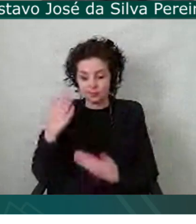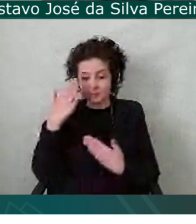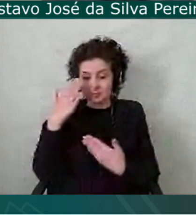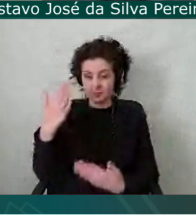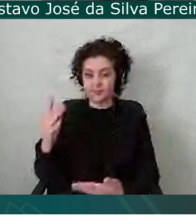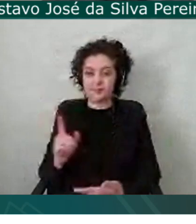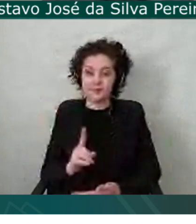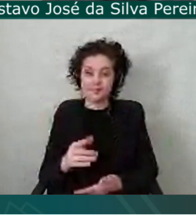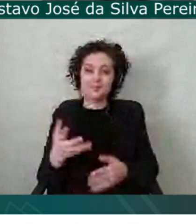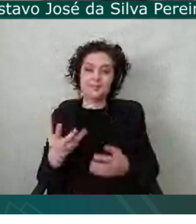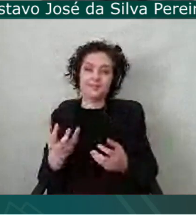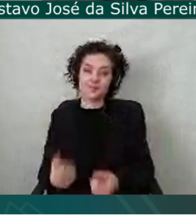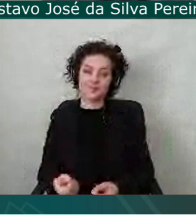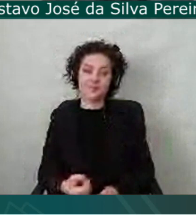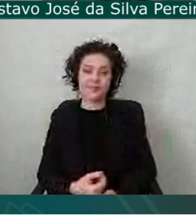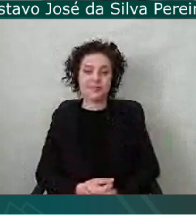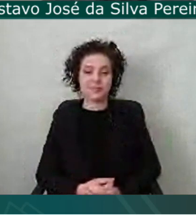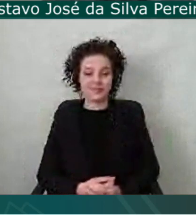aceitar.